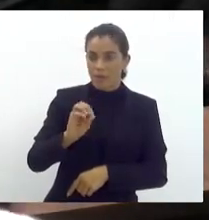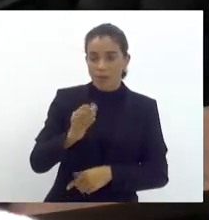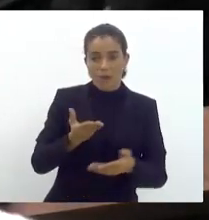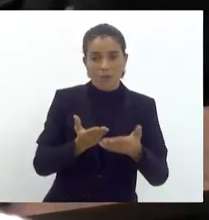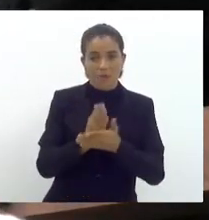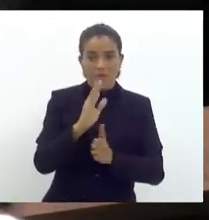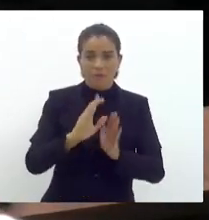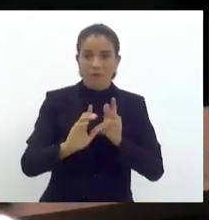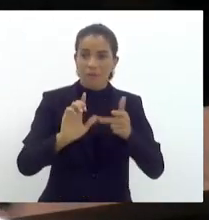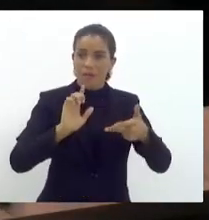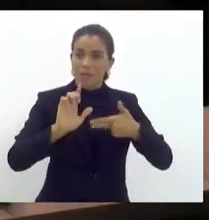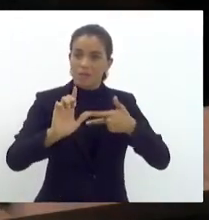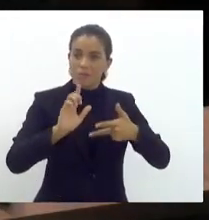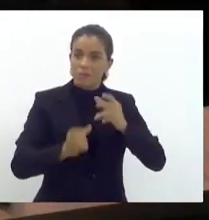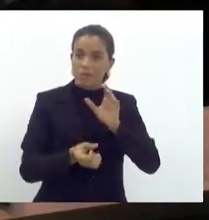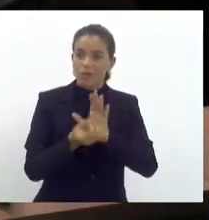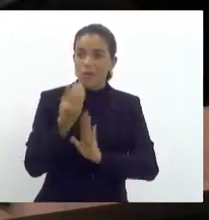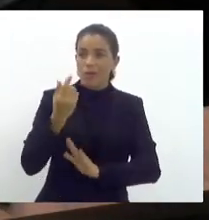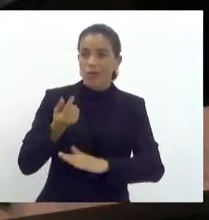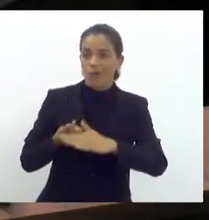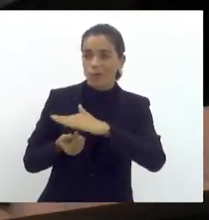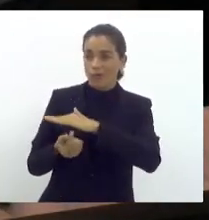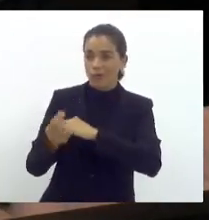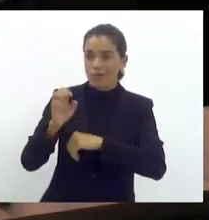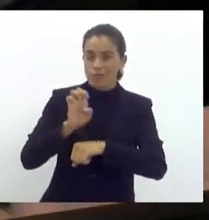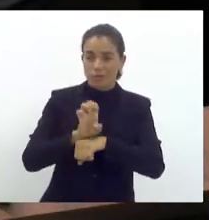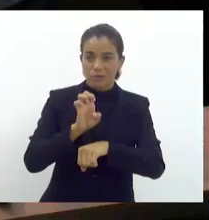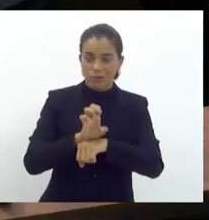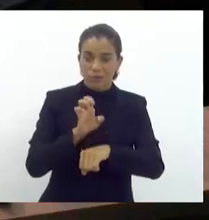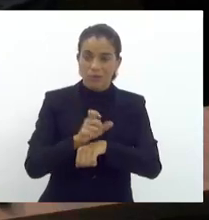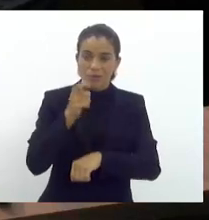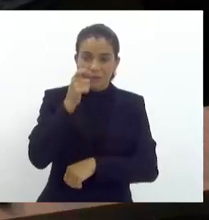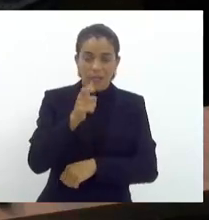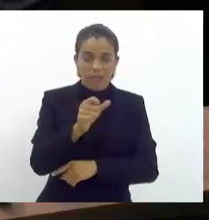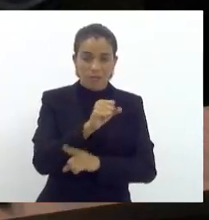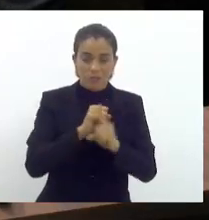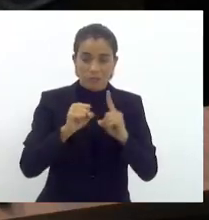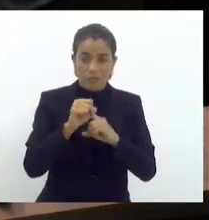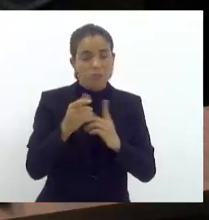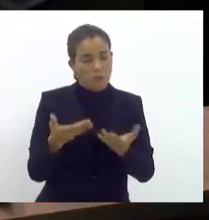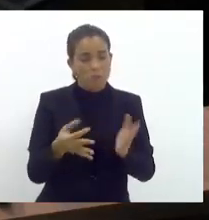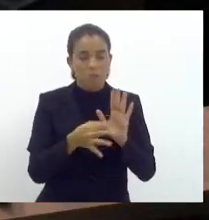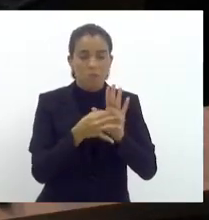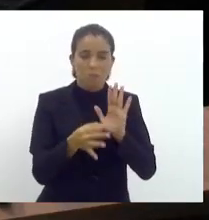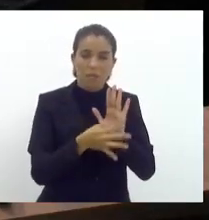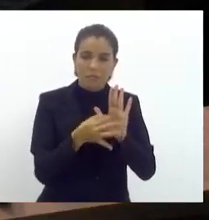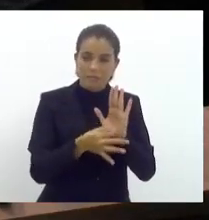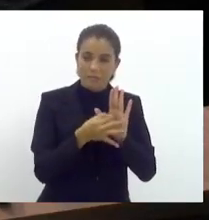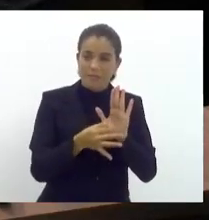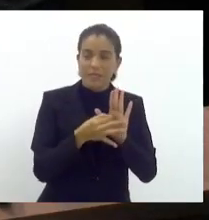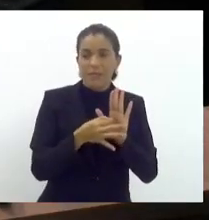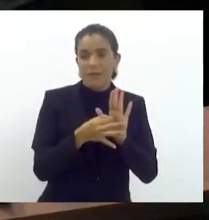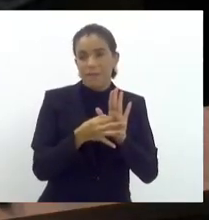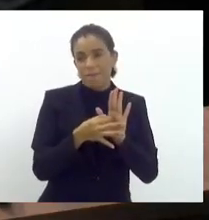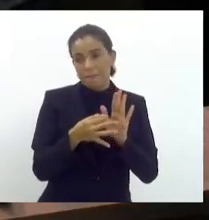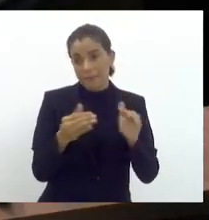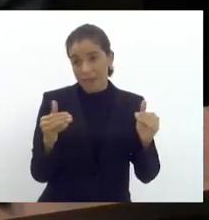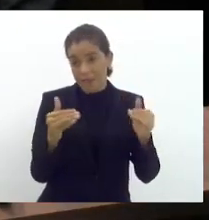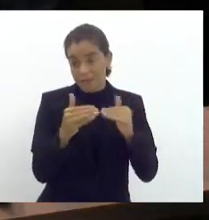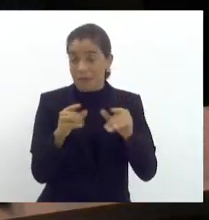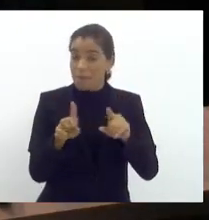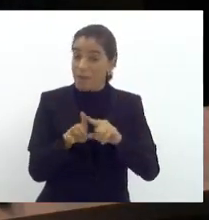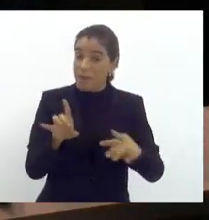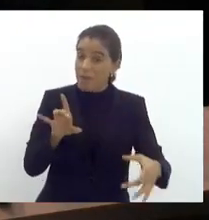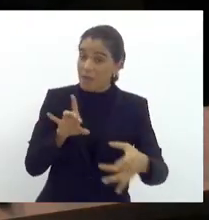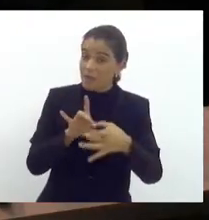legislação que criou o fundo Estadual de habitação de interesse social então parecer favor e a vinculação